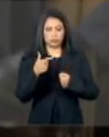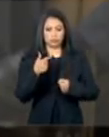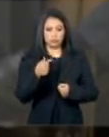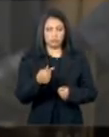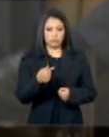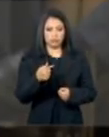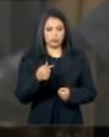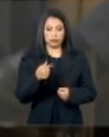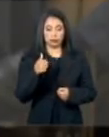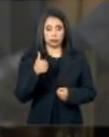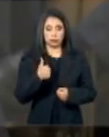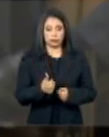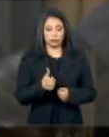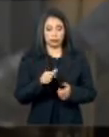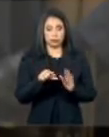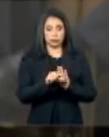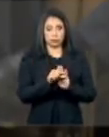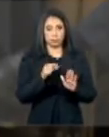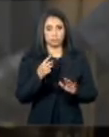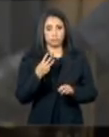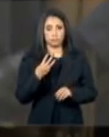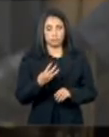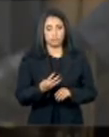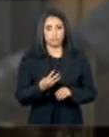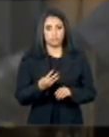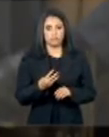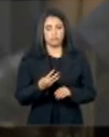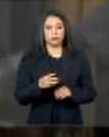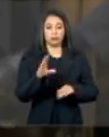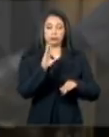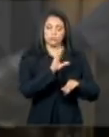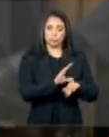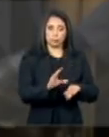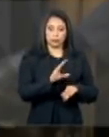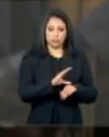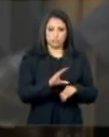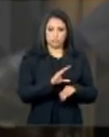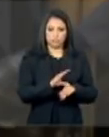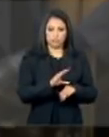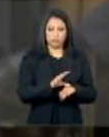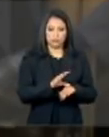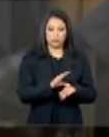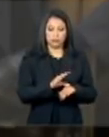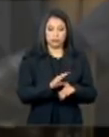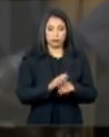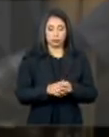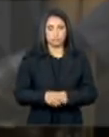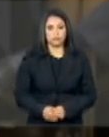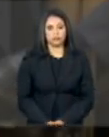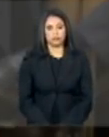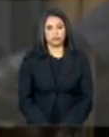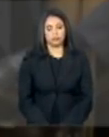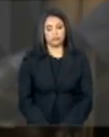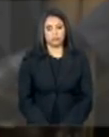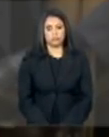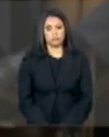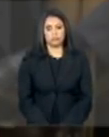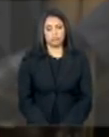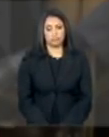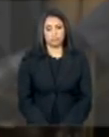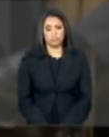terceiro takata federal estão sob julgamento recurso extraordinário metro e 1